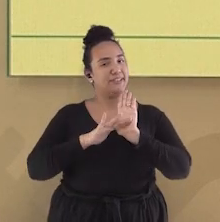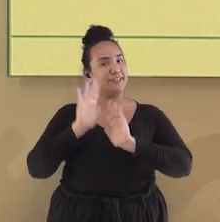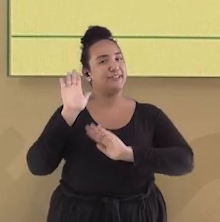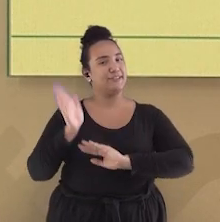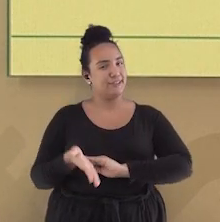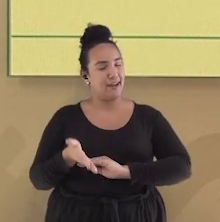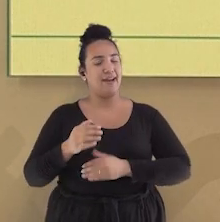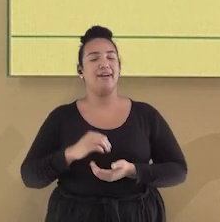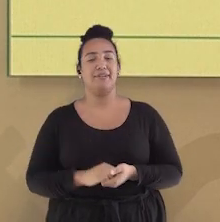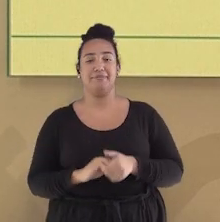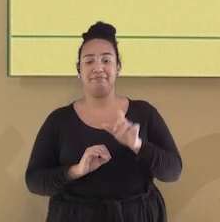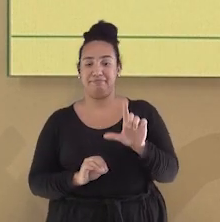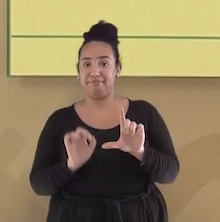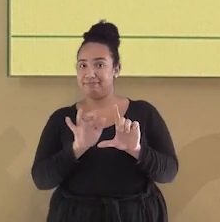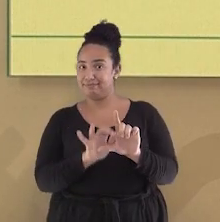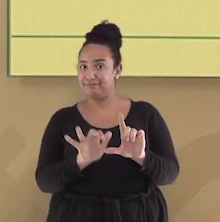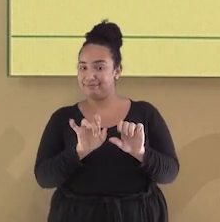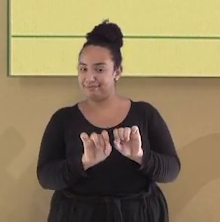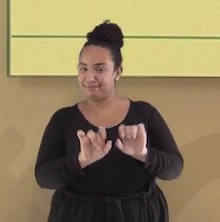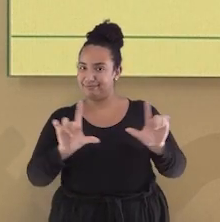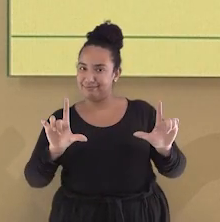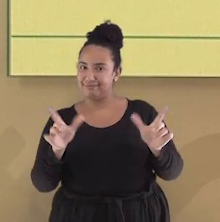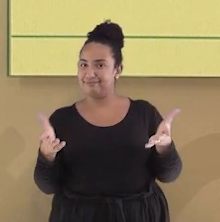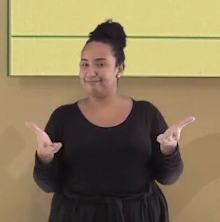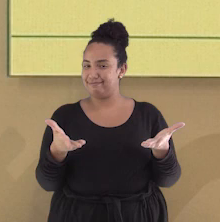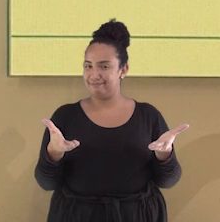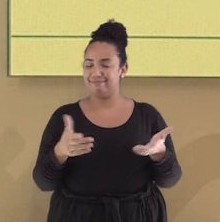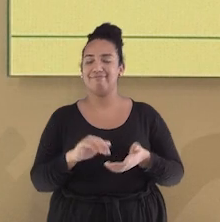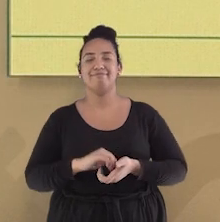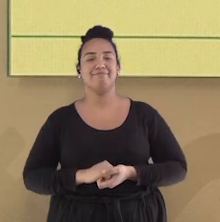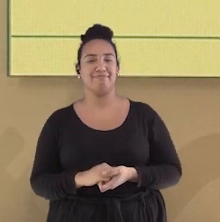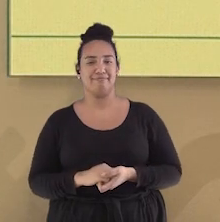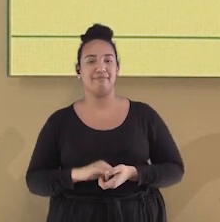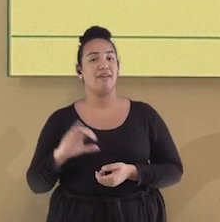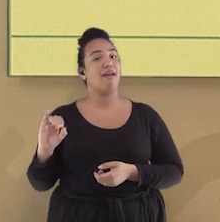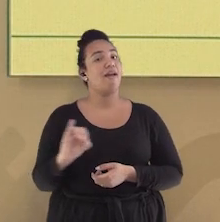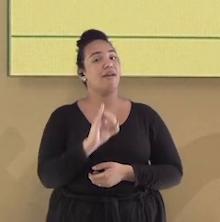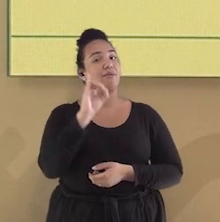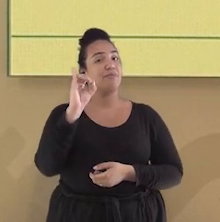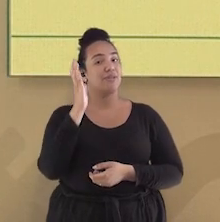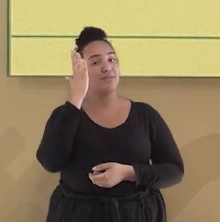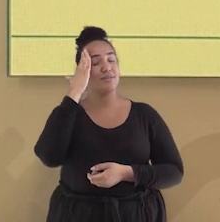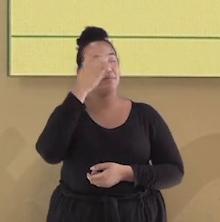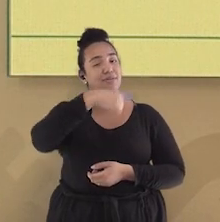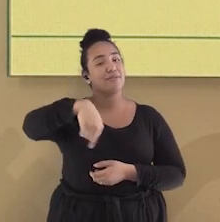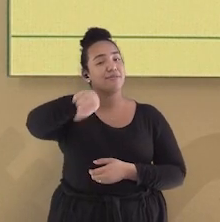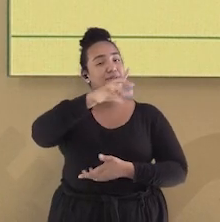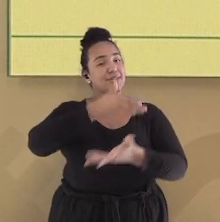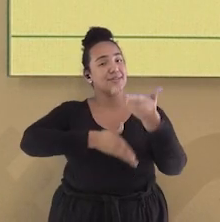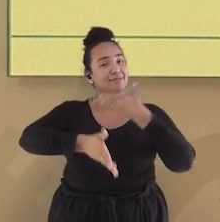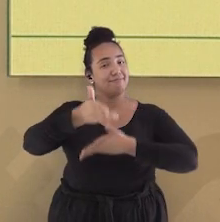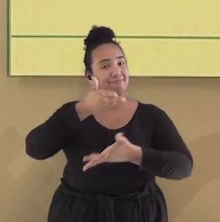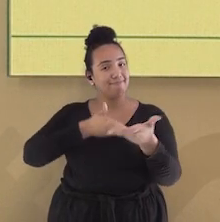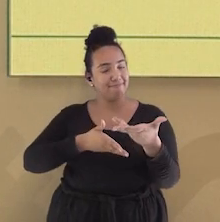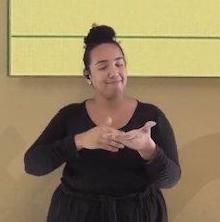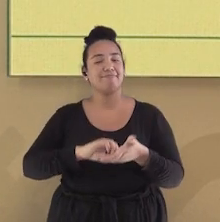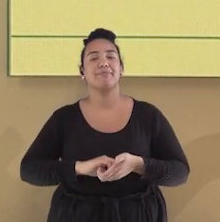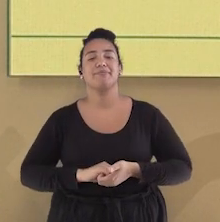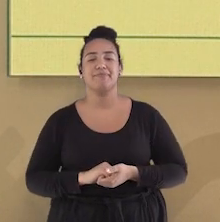nesta aula por meio do código QR que aparece aí na tela. É muito importante saber que você esteve aqui